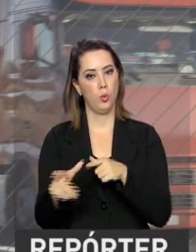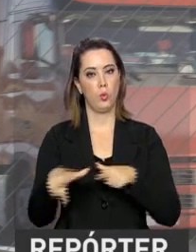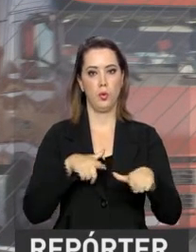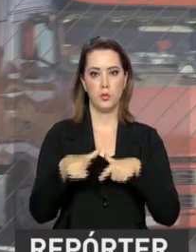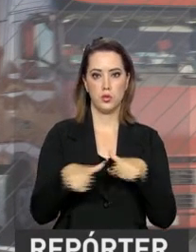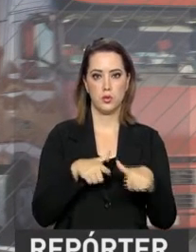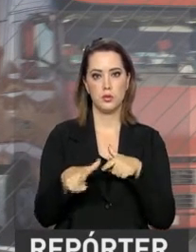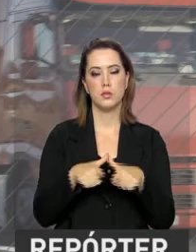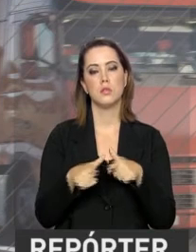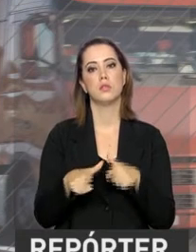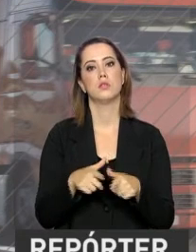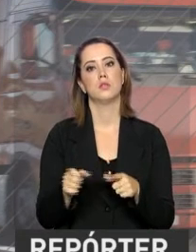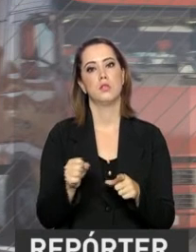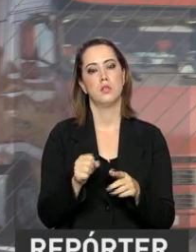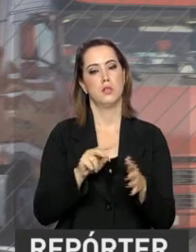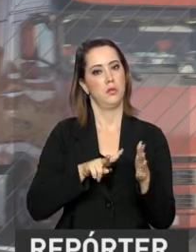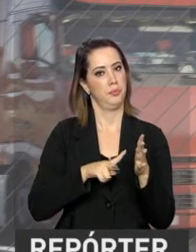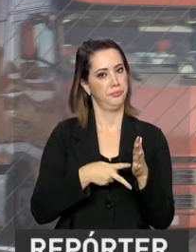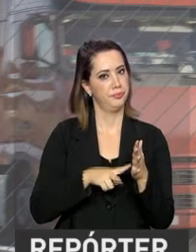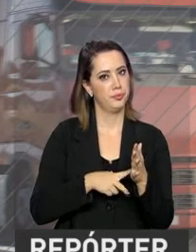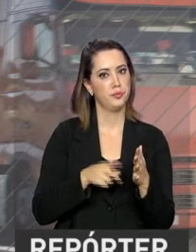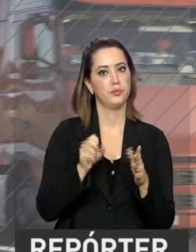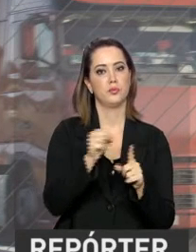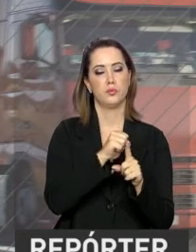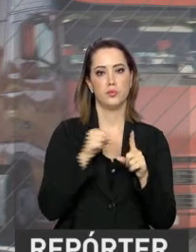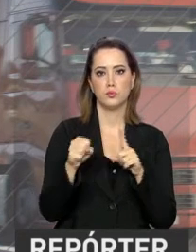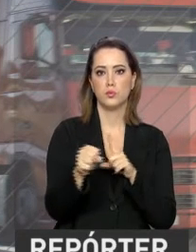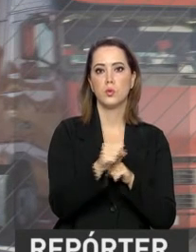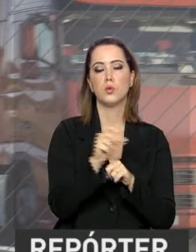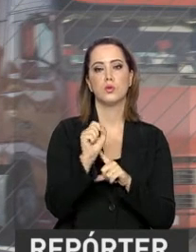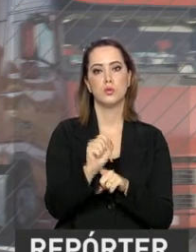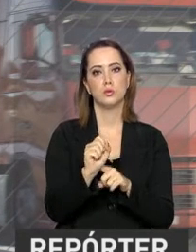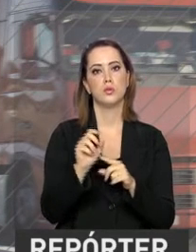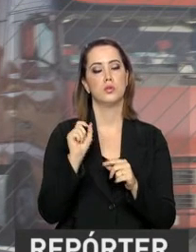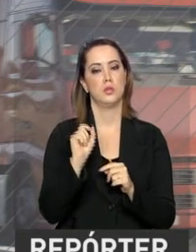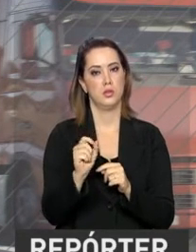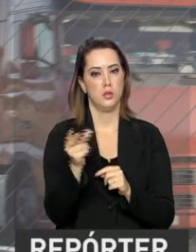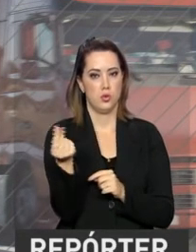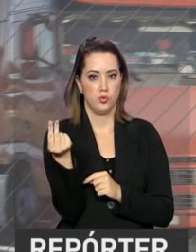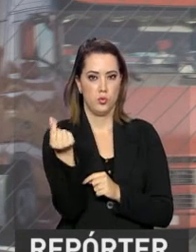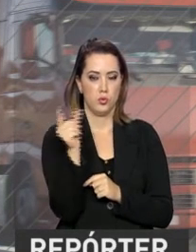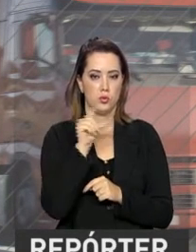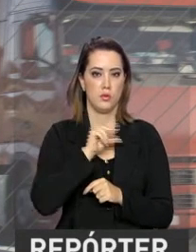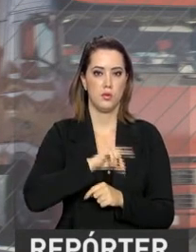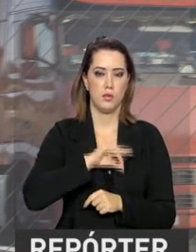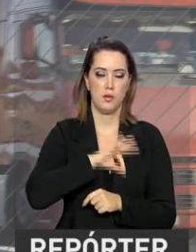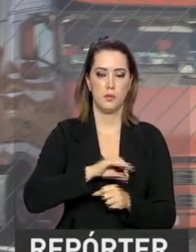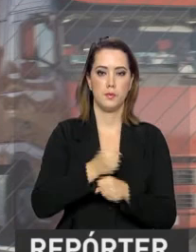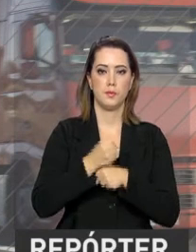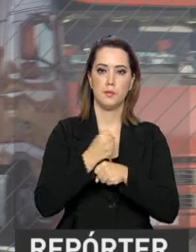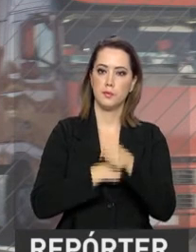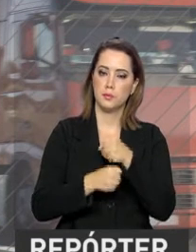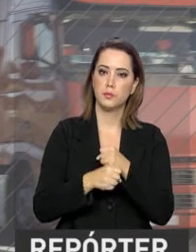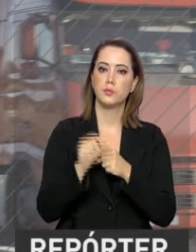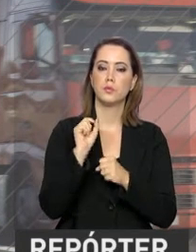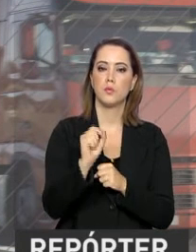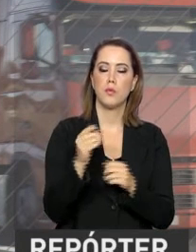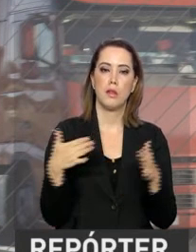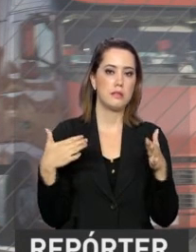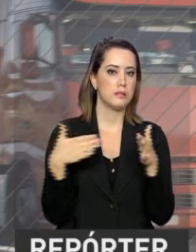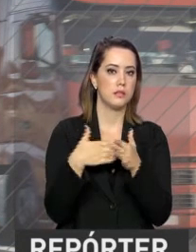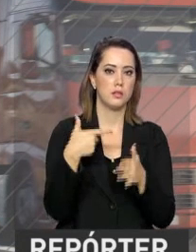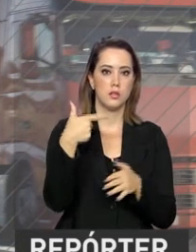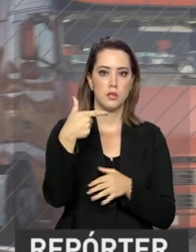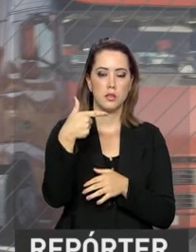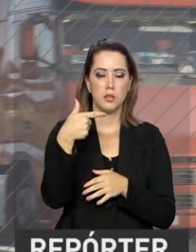sociedades associações e fundações cuja receita operacional bruta ou renda anual ou anualizada seja de até